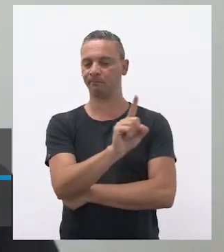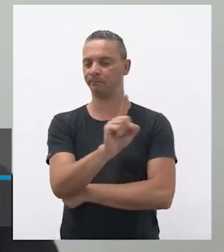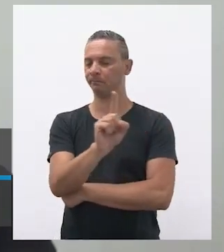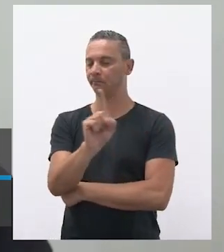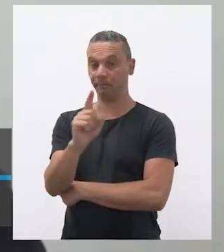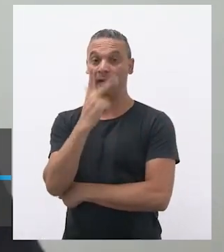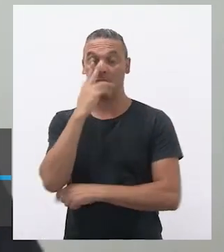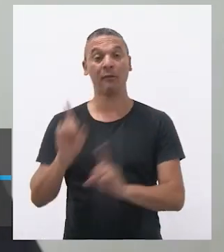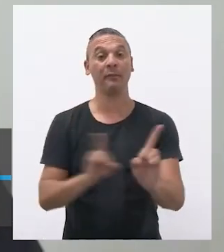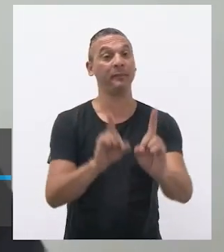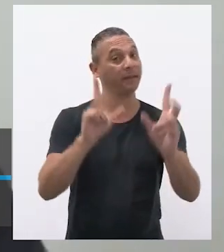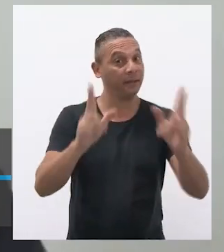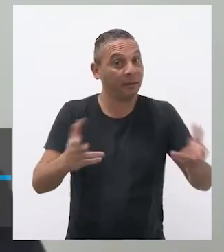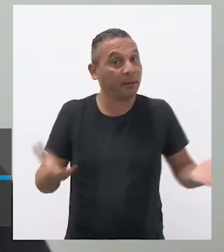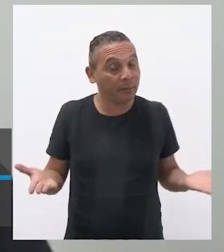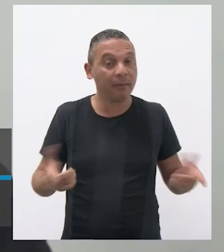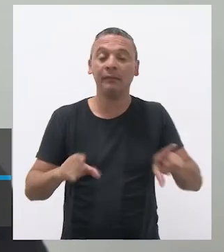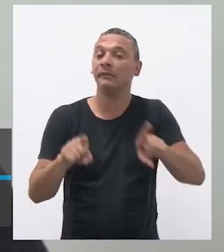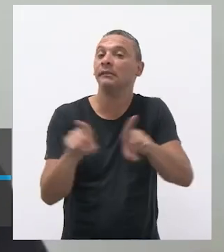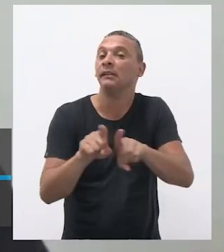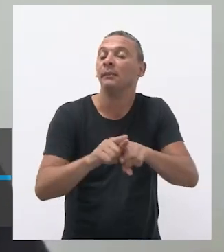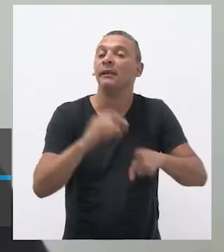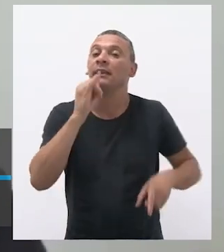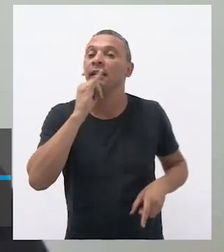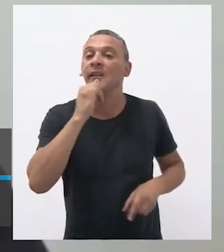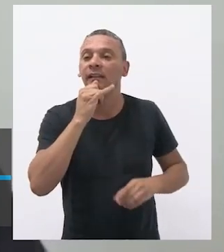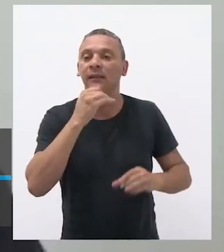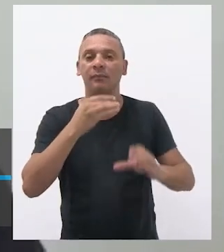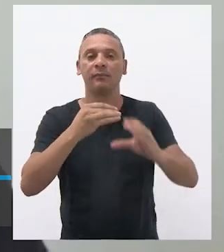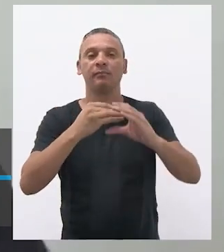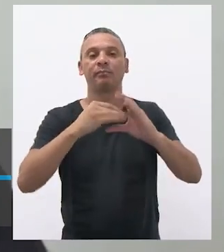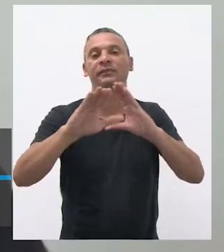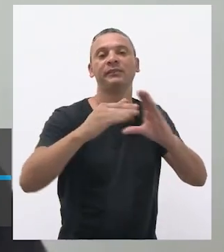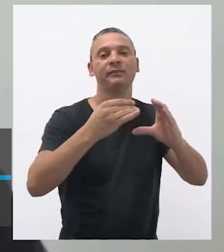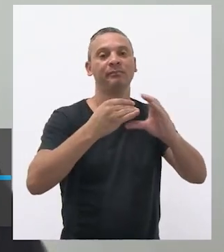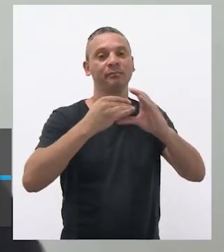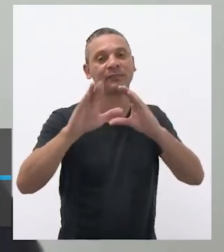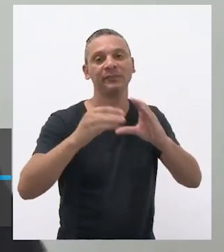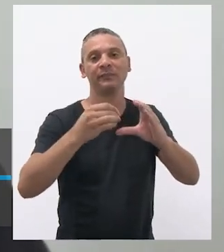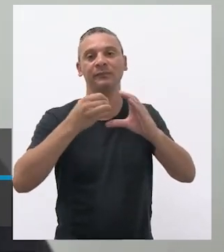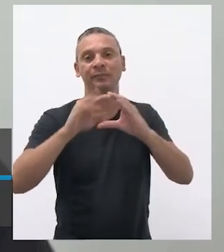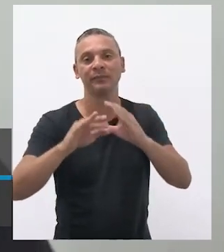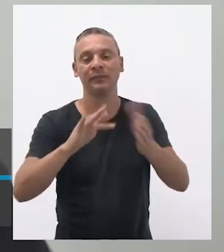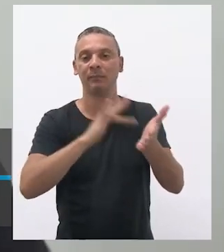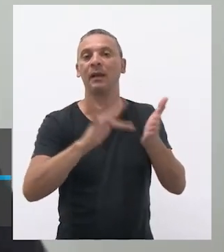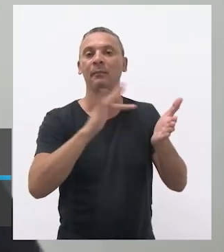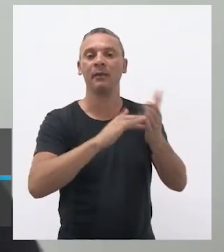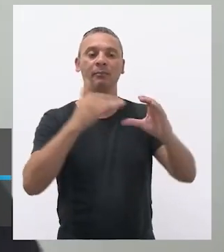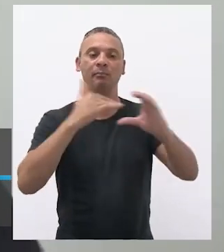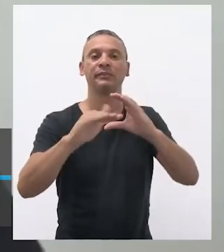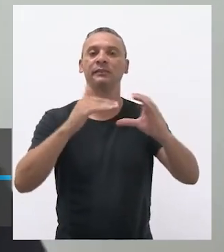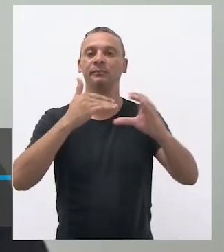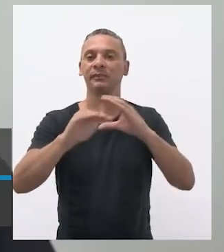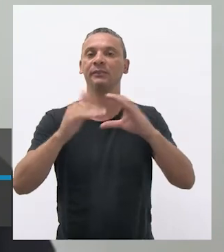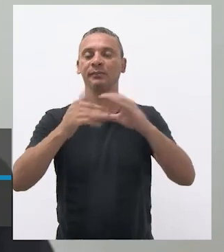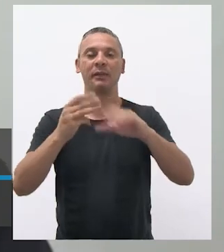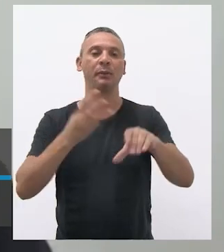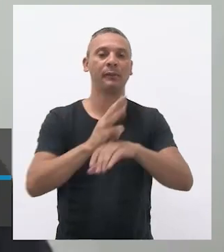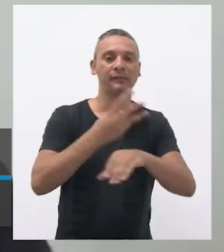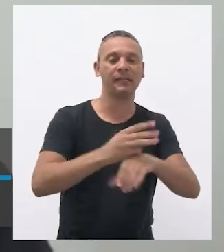da violência ou de buscar ajuda, ela pode ser comprometida por meio dessas condutas de isolamento por parte do